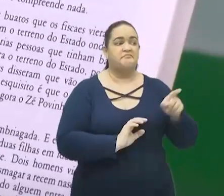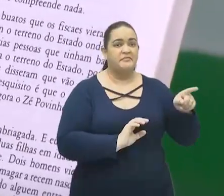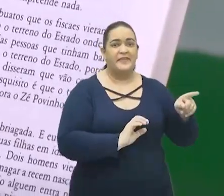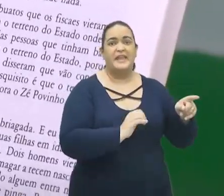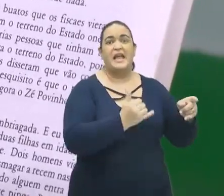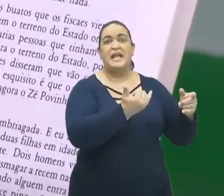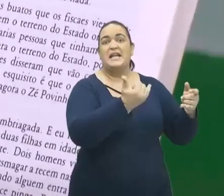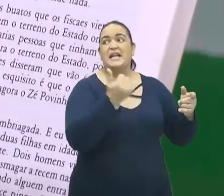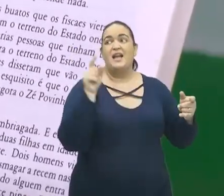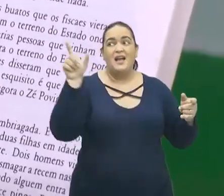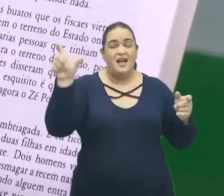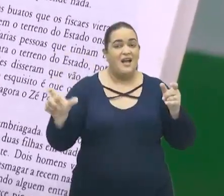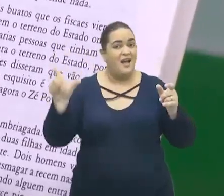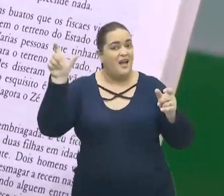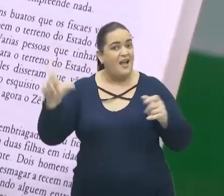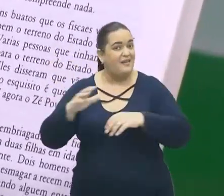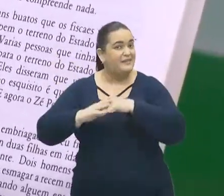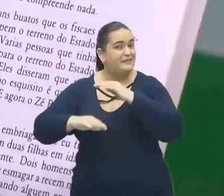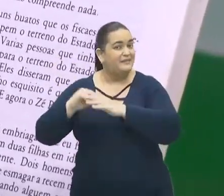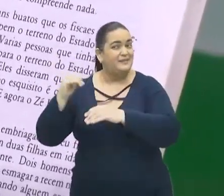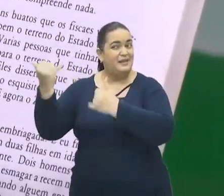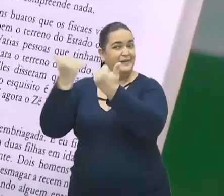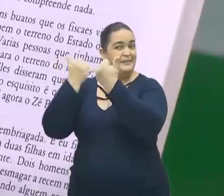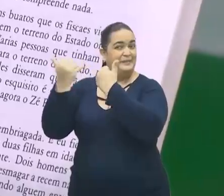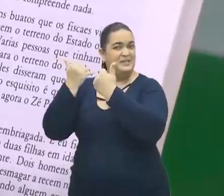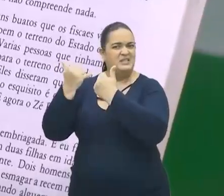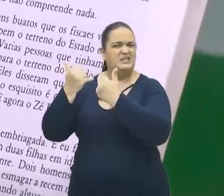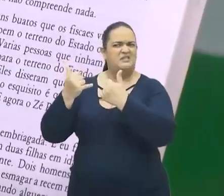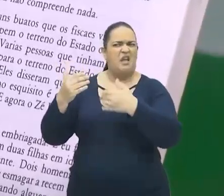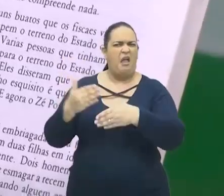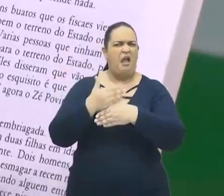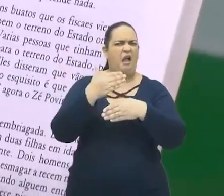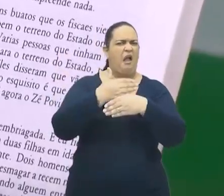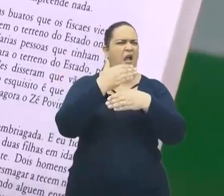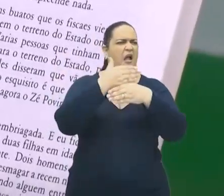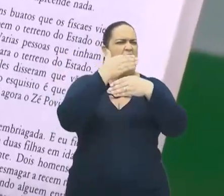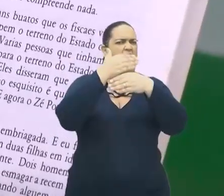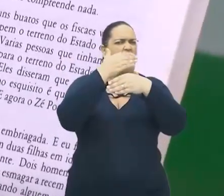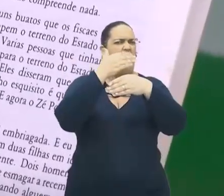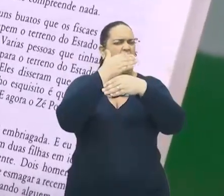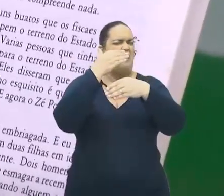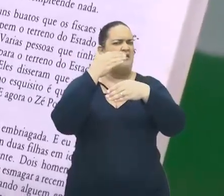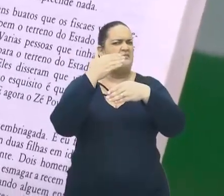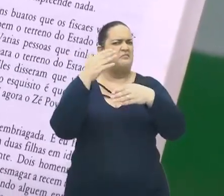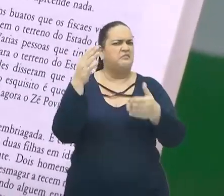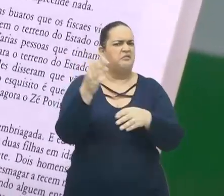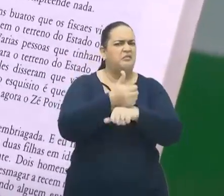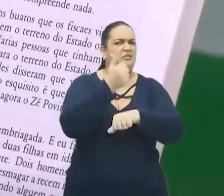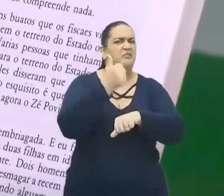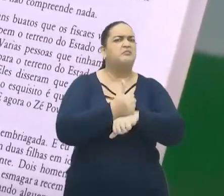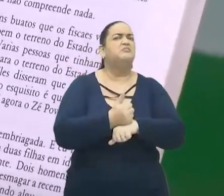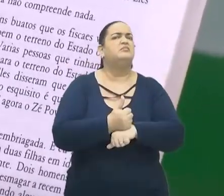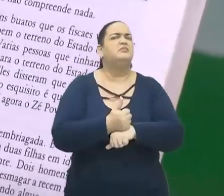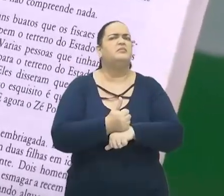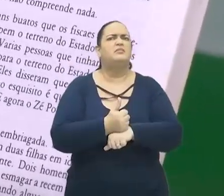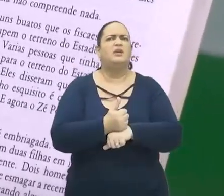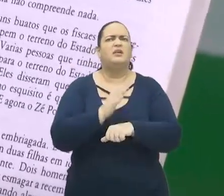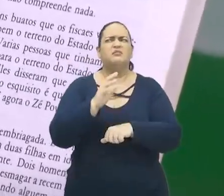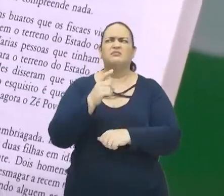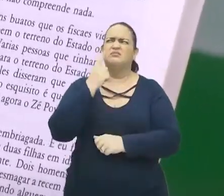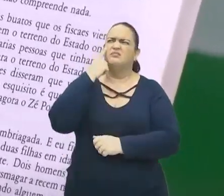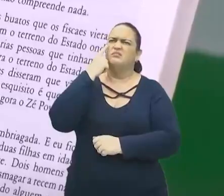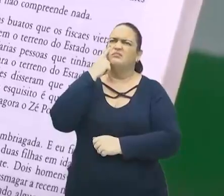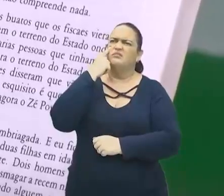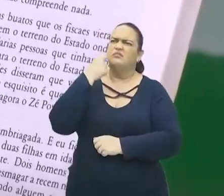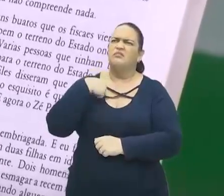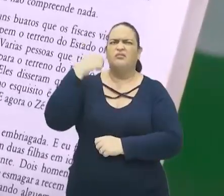Eles disseram que vão construir um parque infantil. O que eu acho esquisito é que o